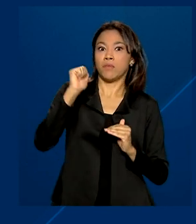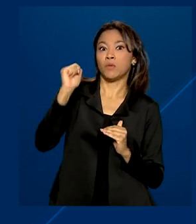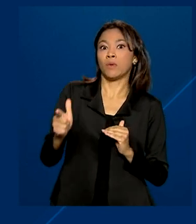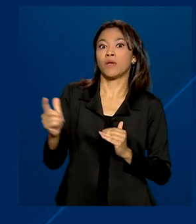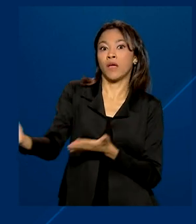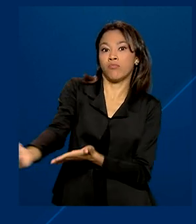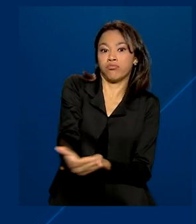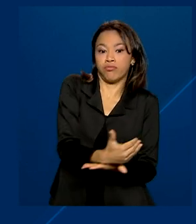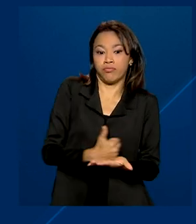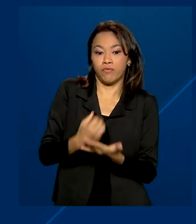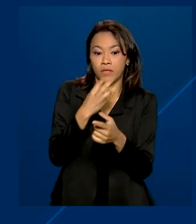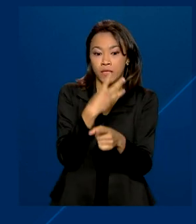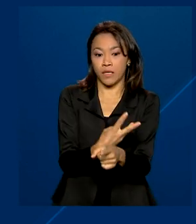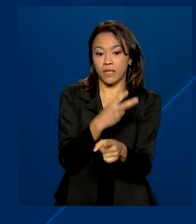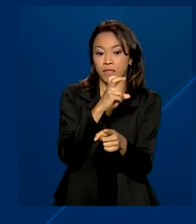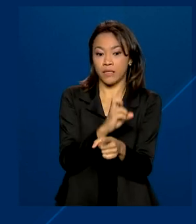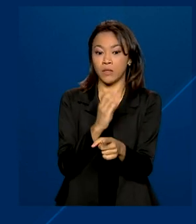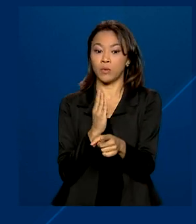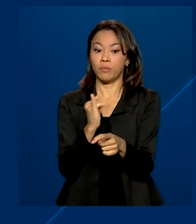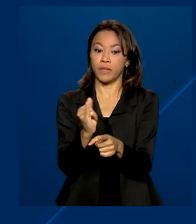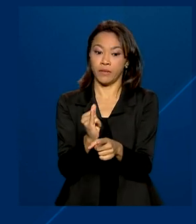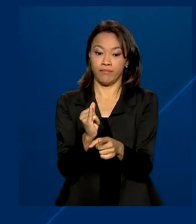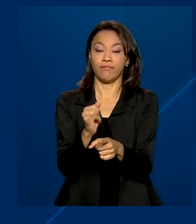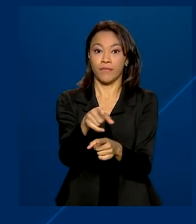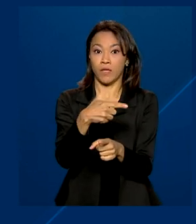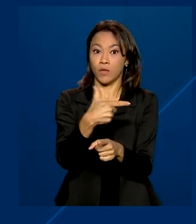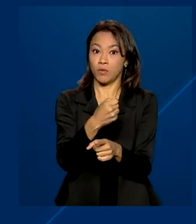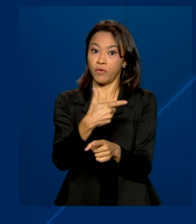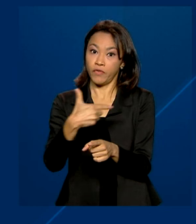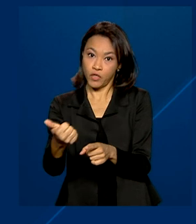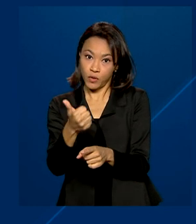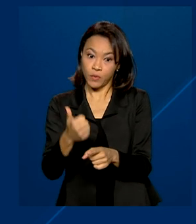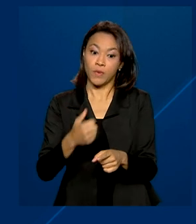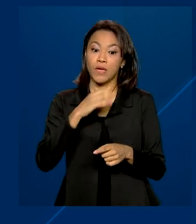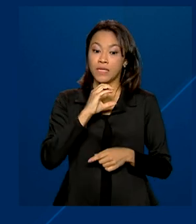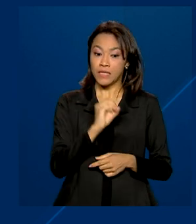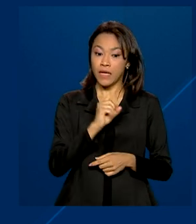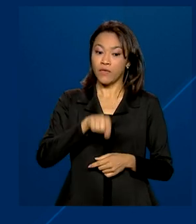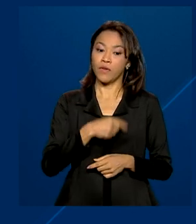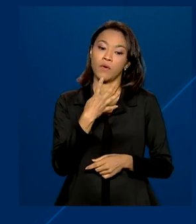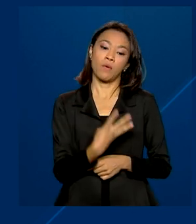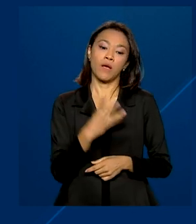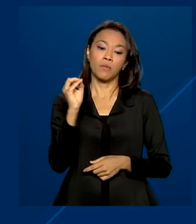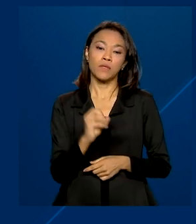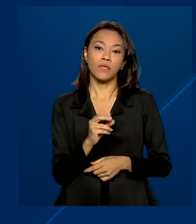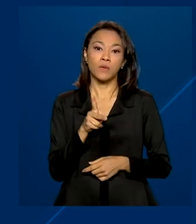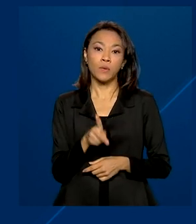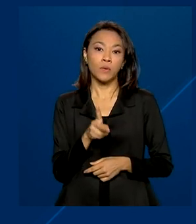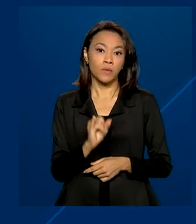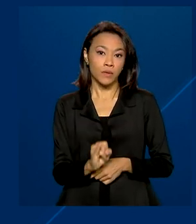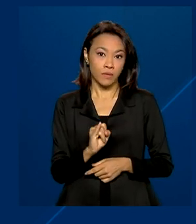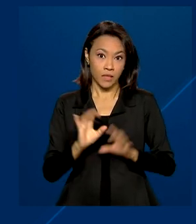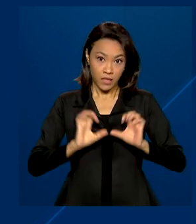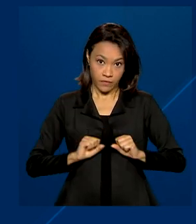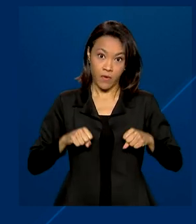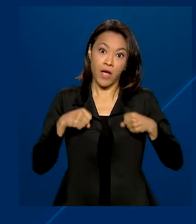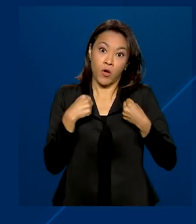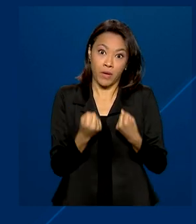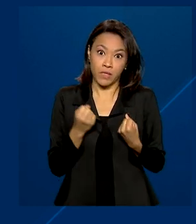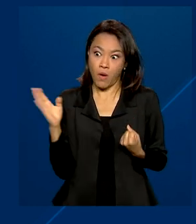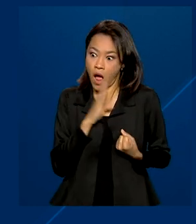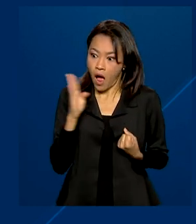bilhões de reais em 2021 0,4 por cento do produto interno bruto uma recuperação